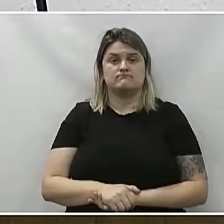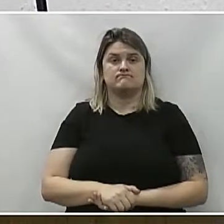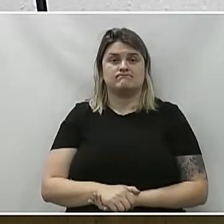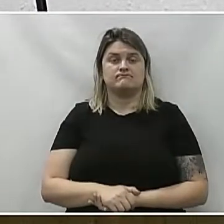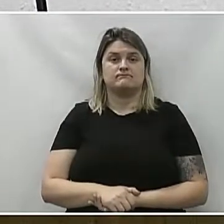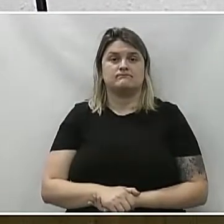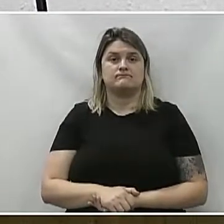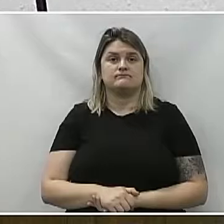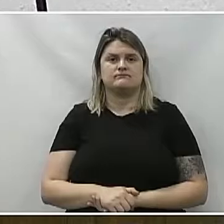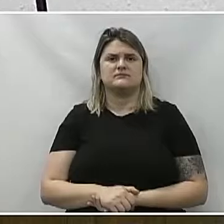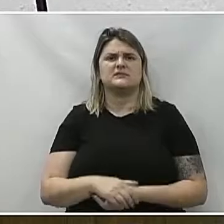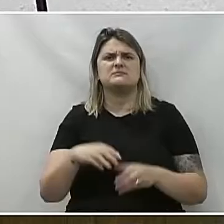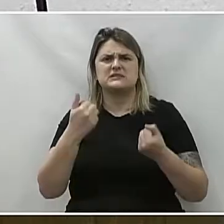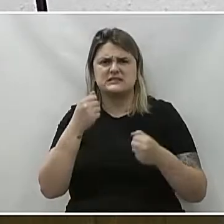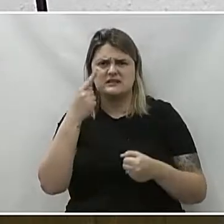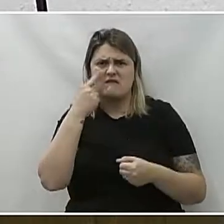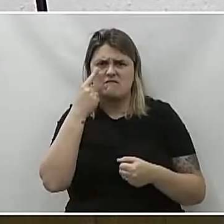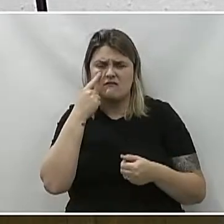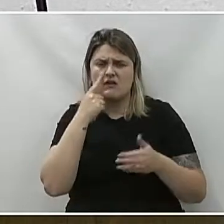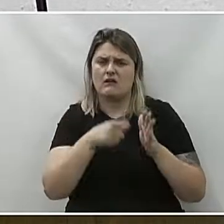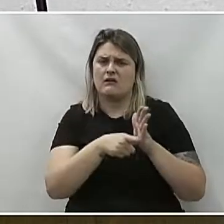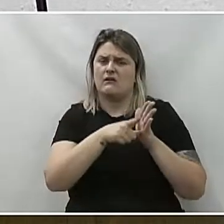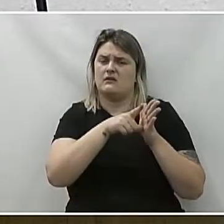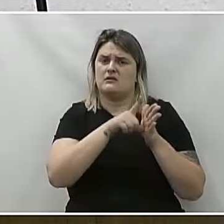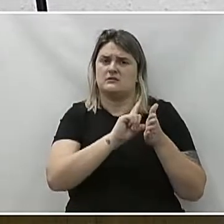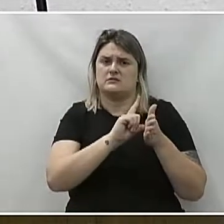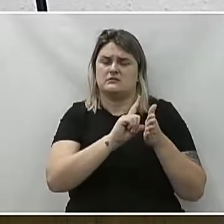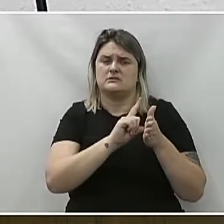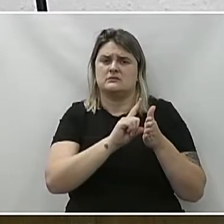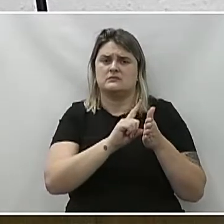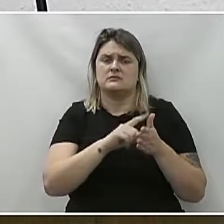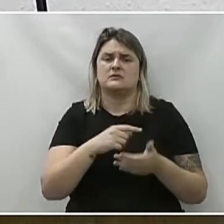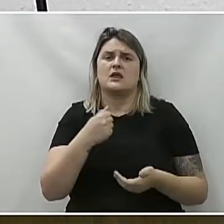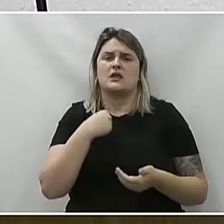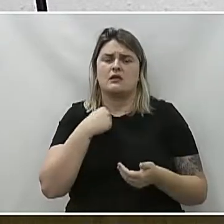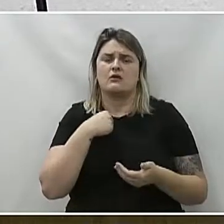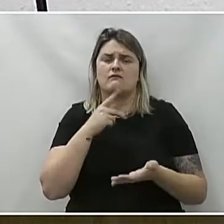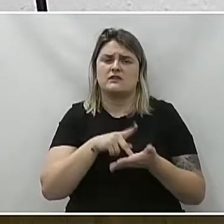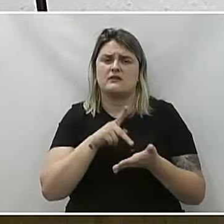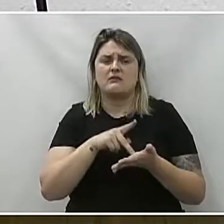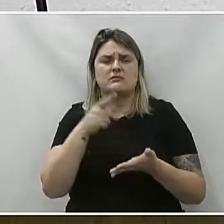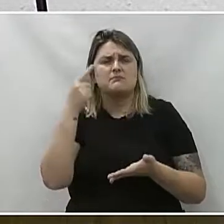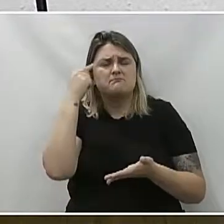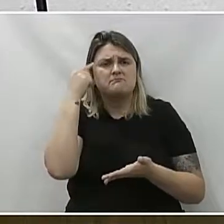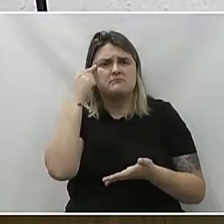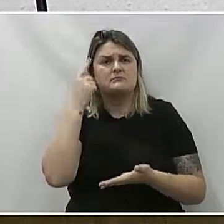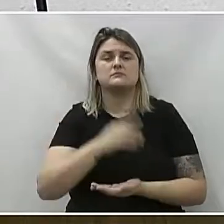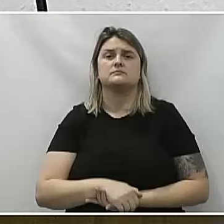Tudo isso aí deveria ser revisto. Sabe? É isso que eu realmente penso.